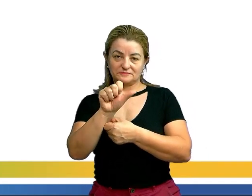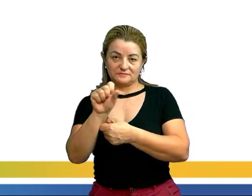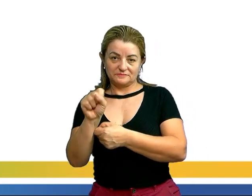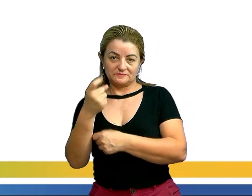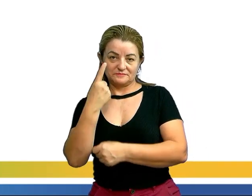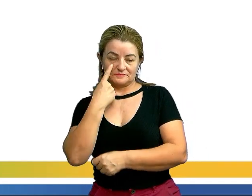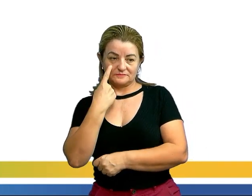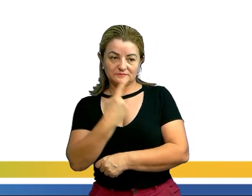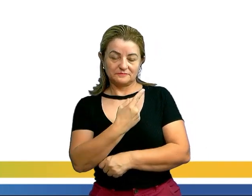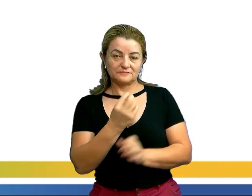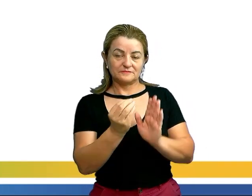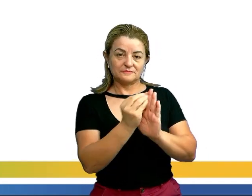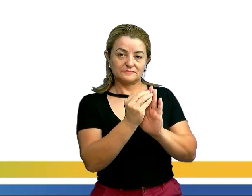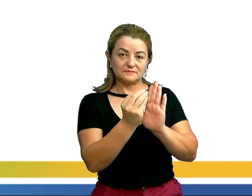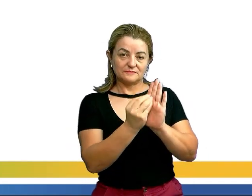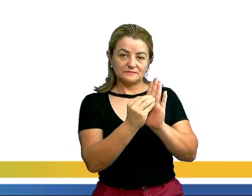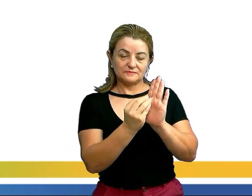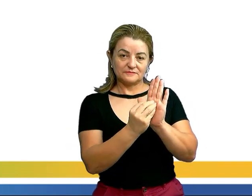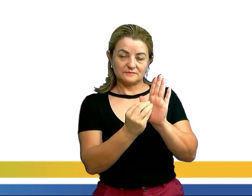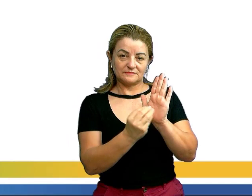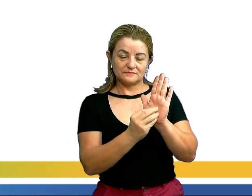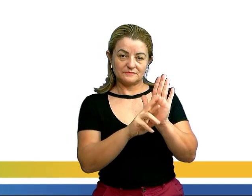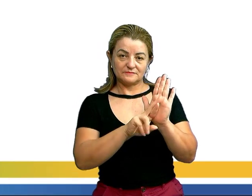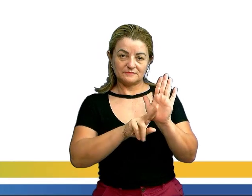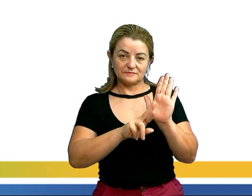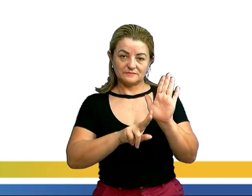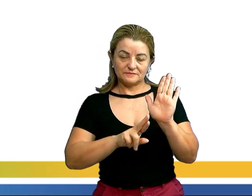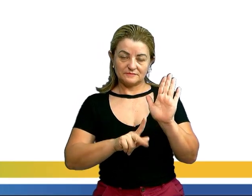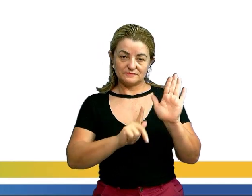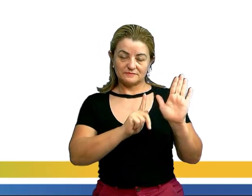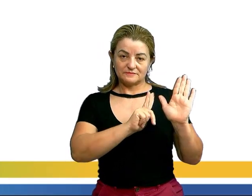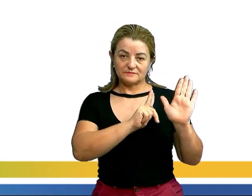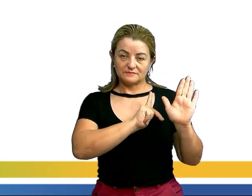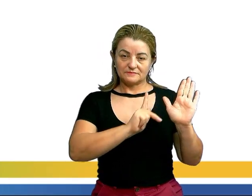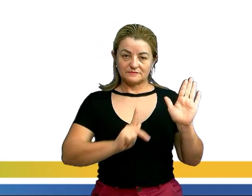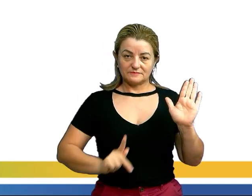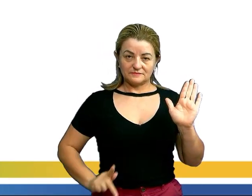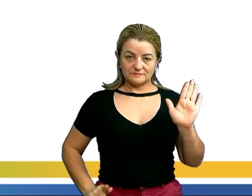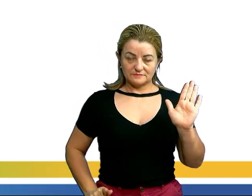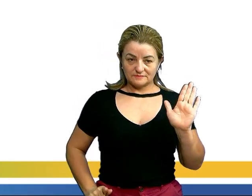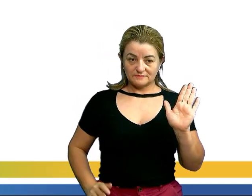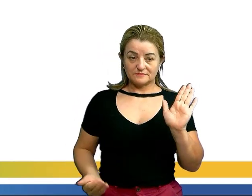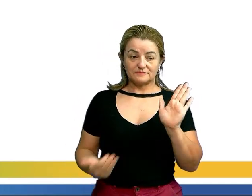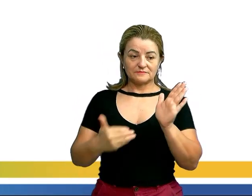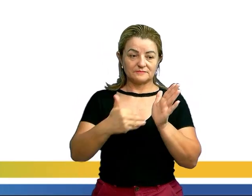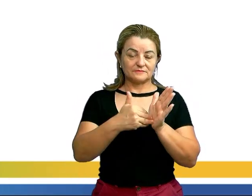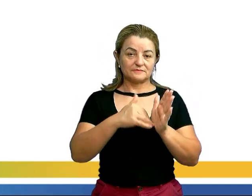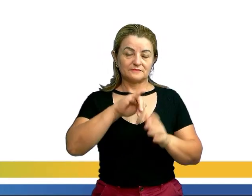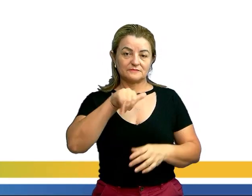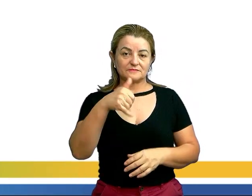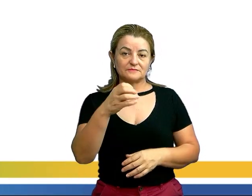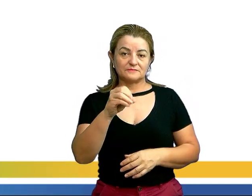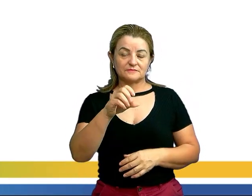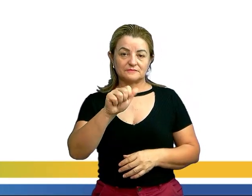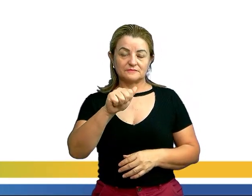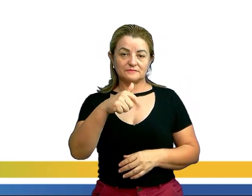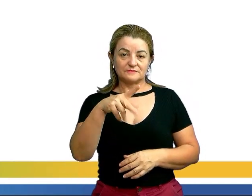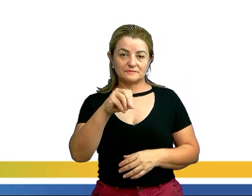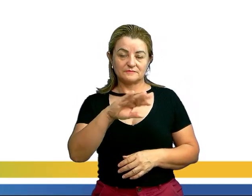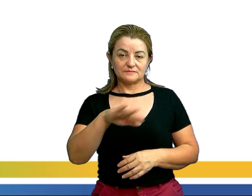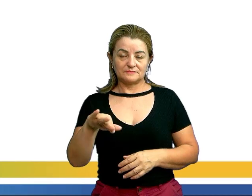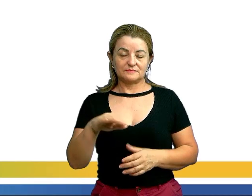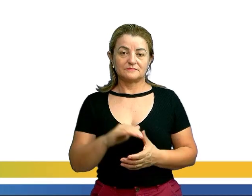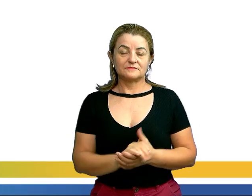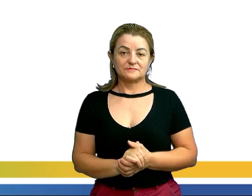de JK, Juscelino Kubitschek, Jânio Quadros e João Goulart. E um momento importante da história, né, que é